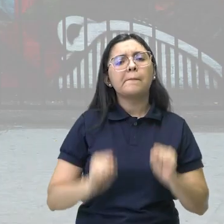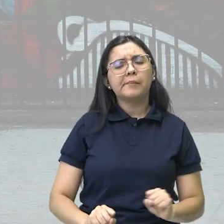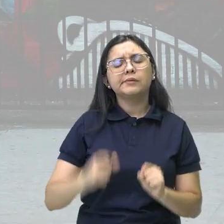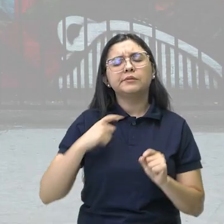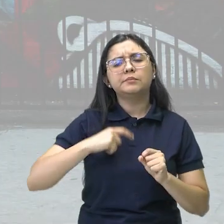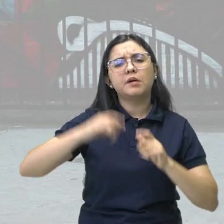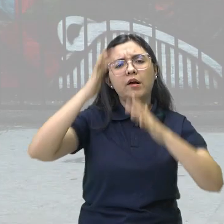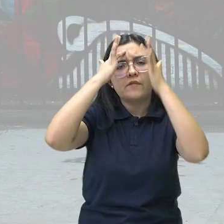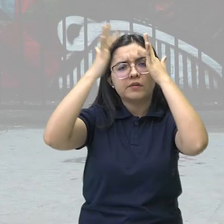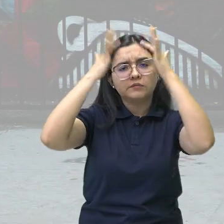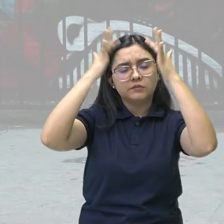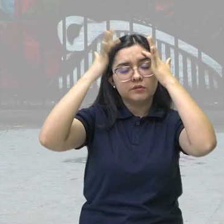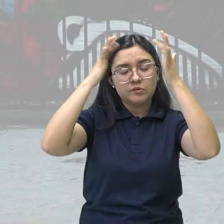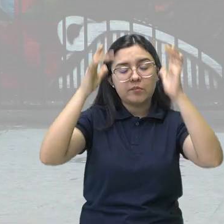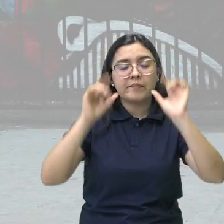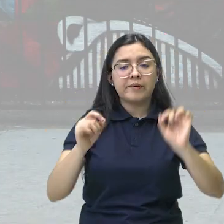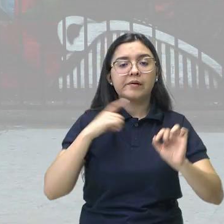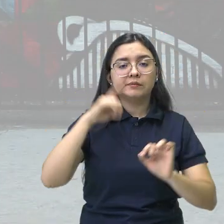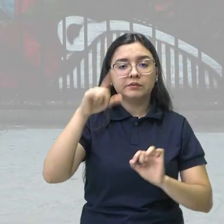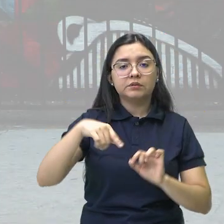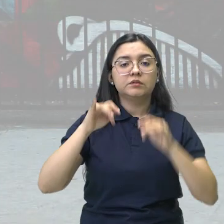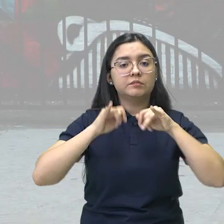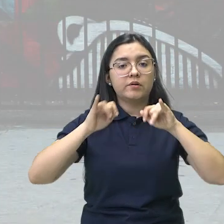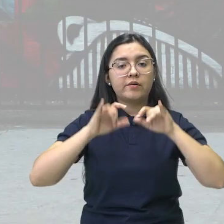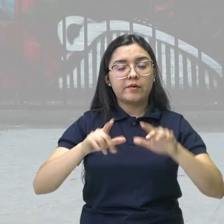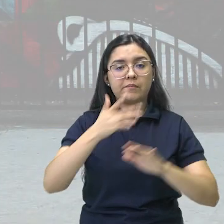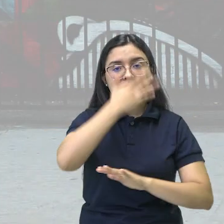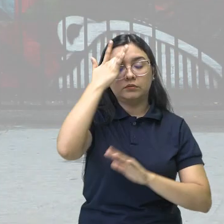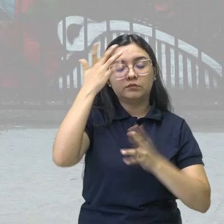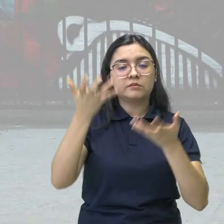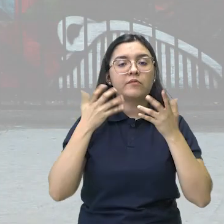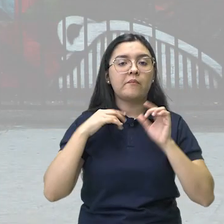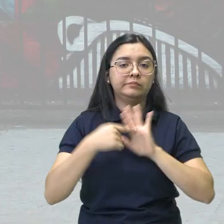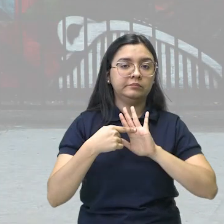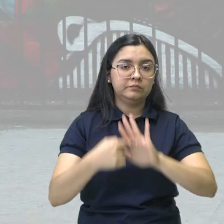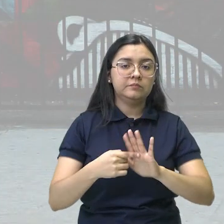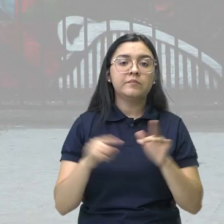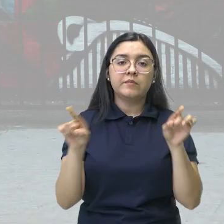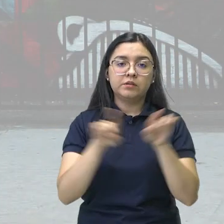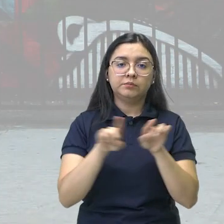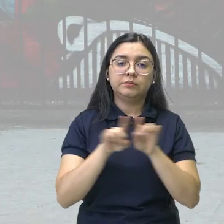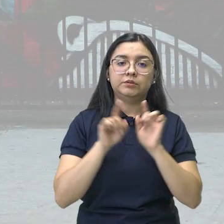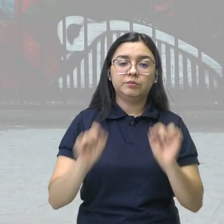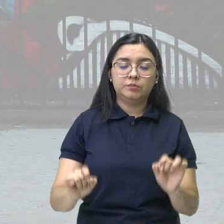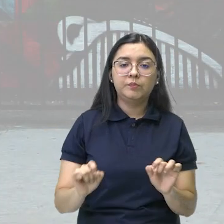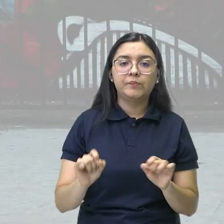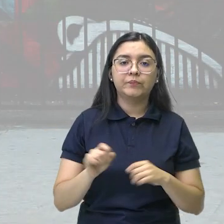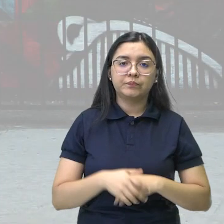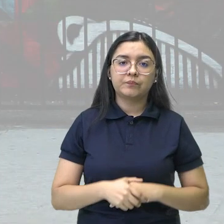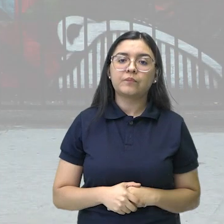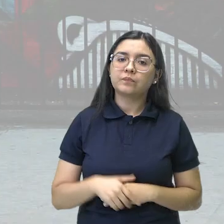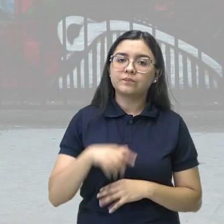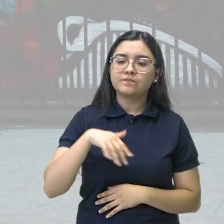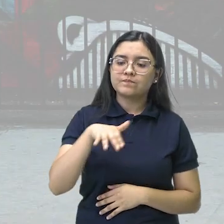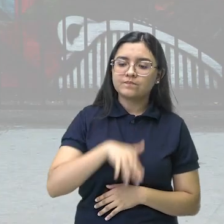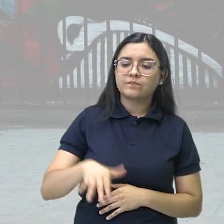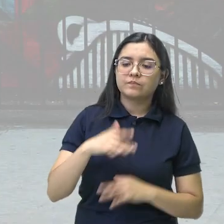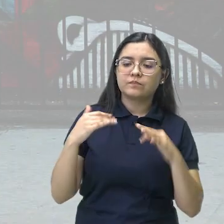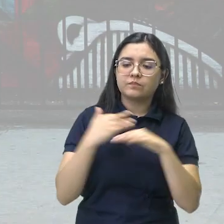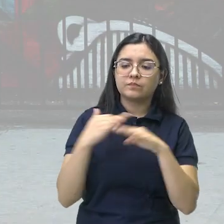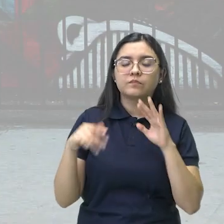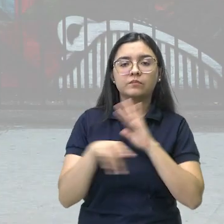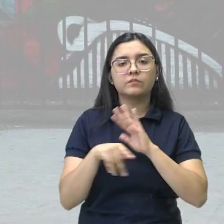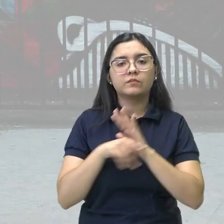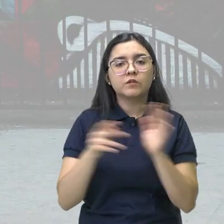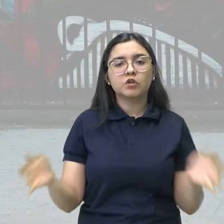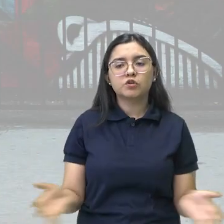fazer uma reflexão sobre essa mensagem aqui que o grafiteiro passou. Então, além de embelezar os espaços